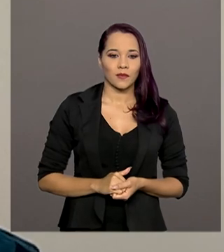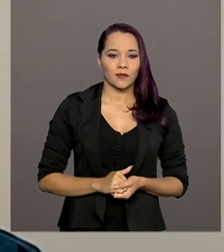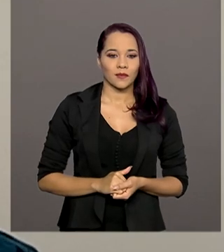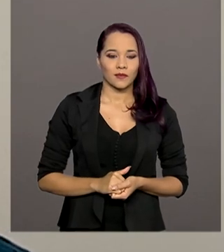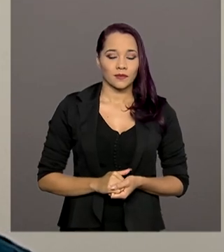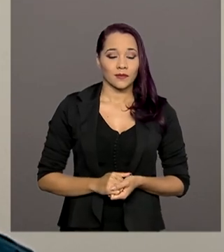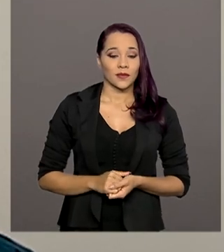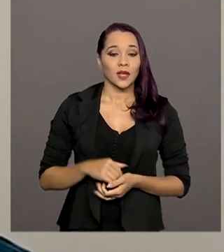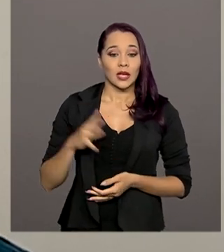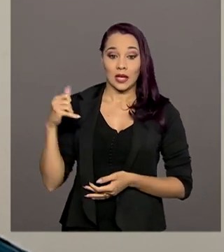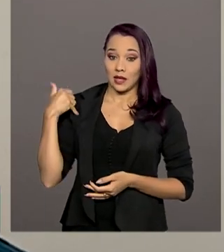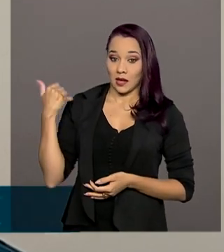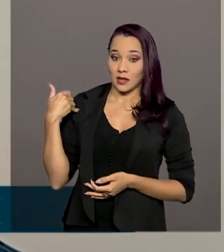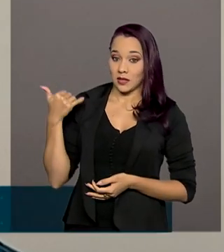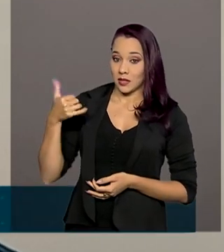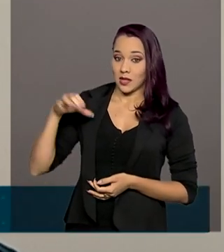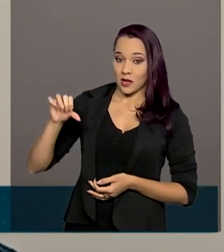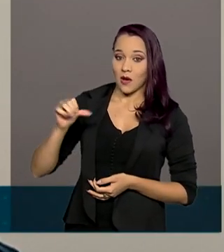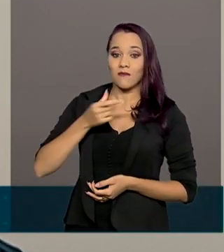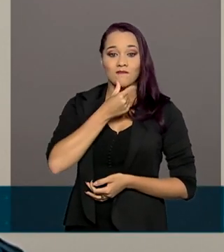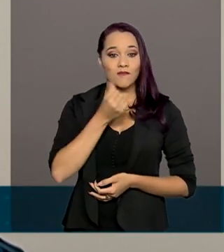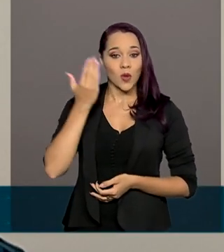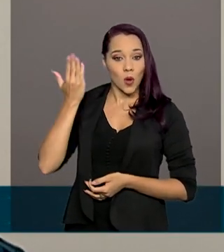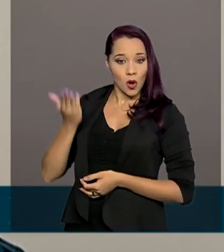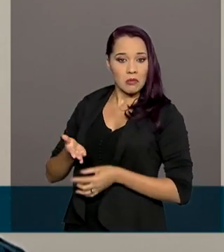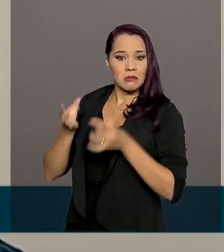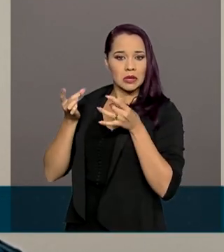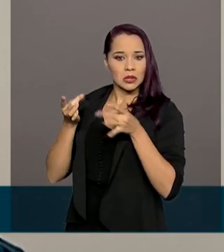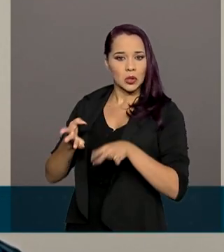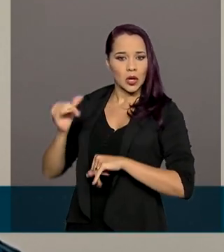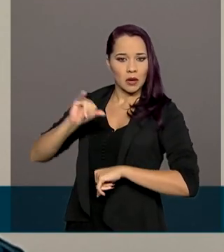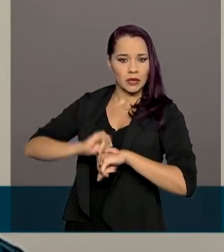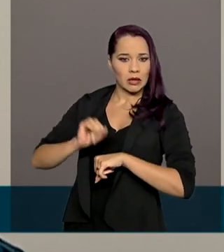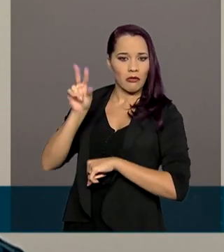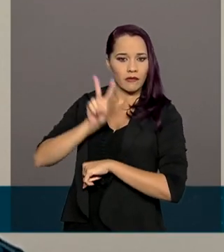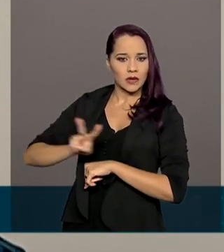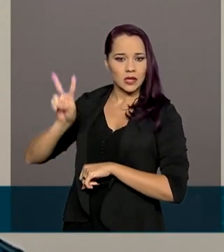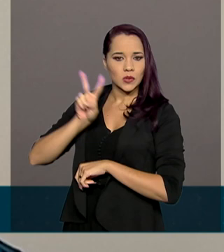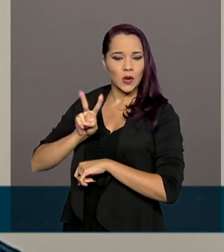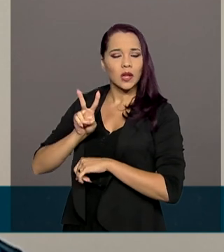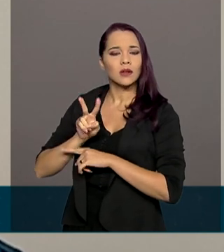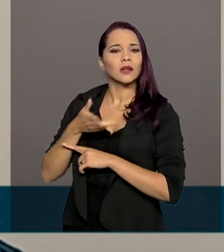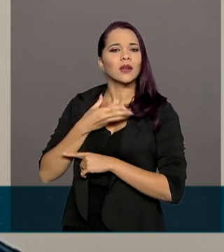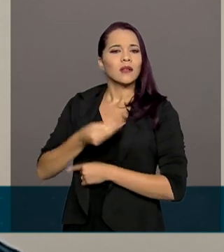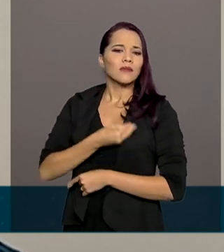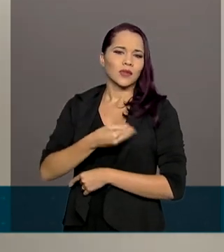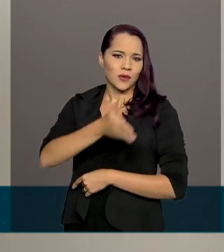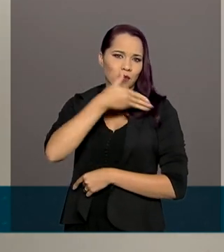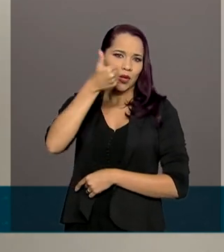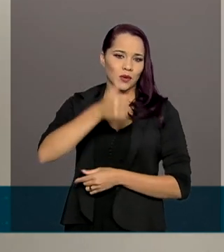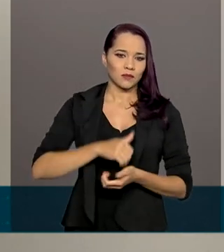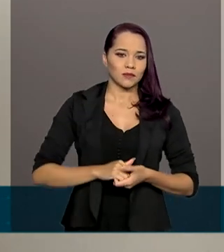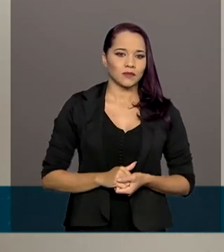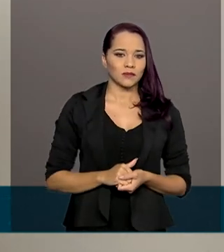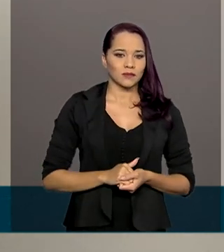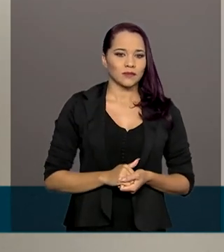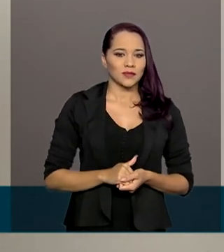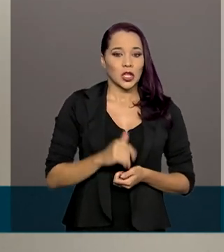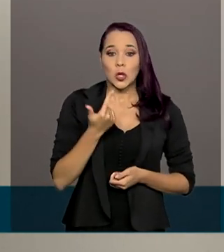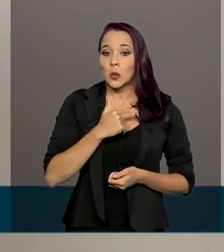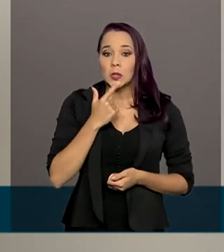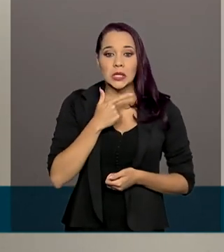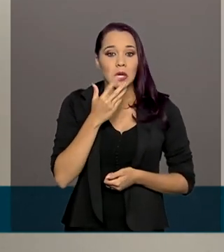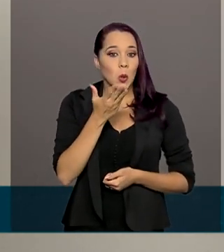Com 19 anos, Gleiker deixou a capital da Venezuela em busca de uma vida melhor. Não dava nem para comer.